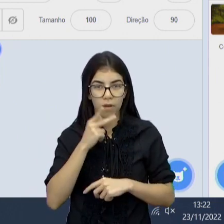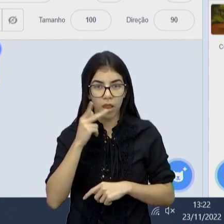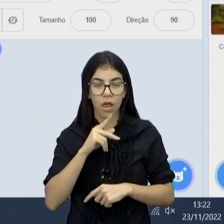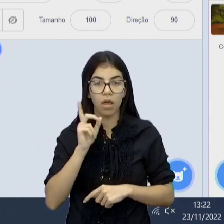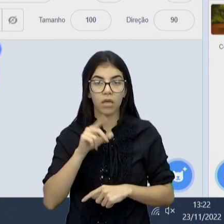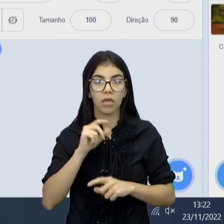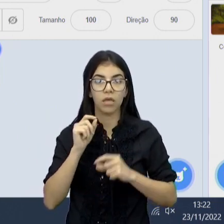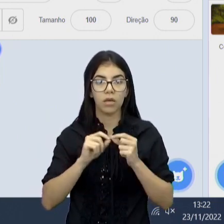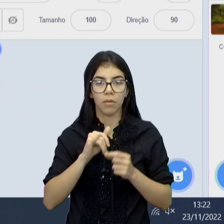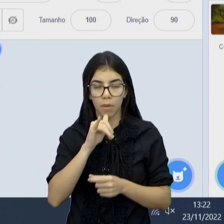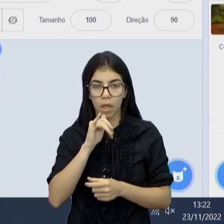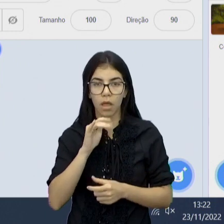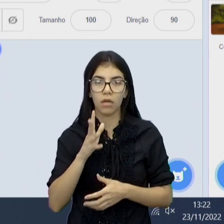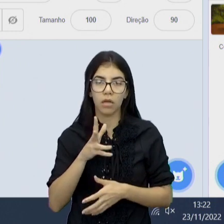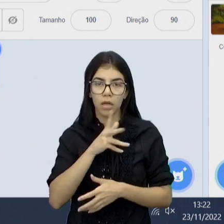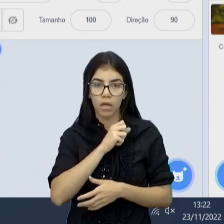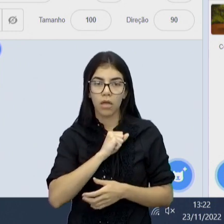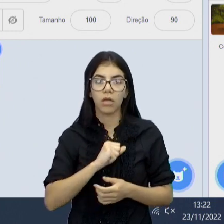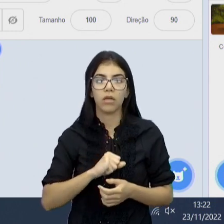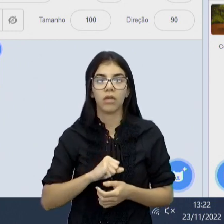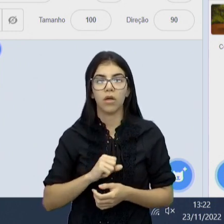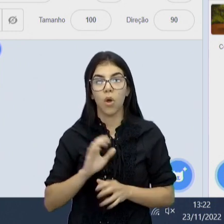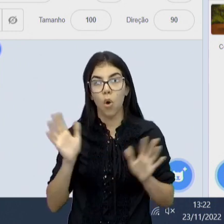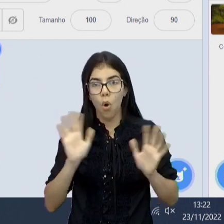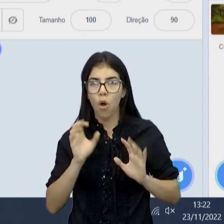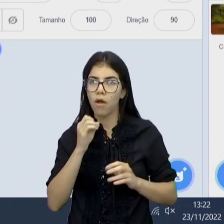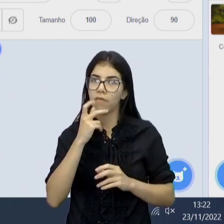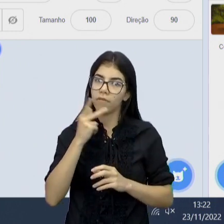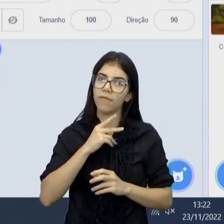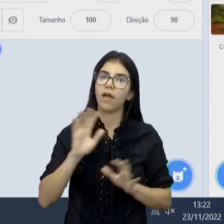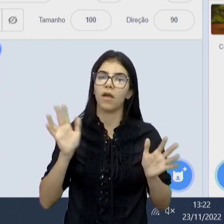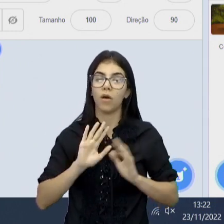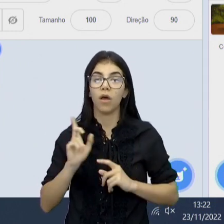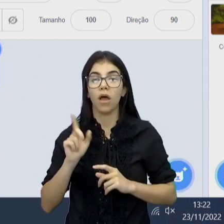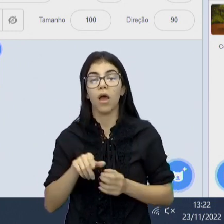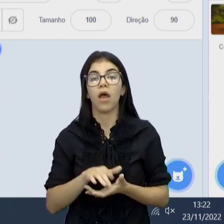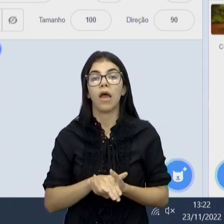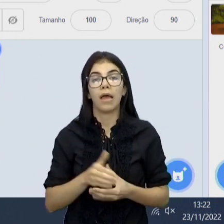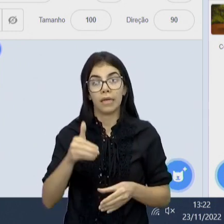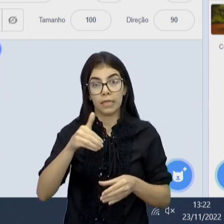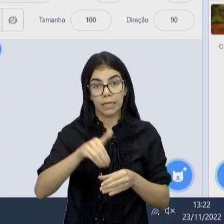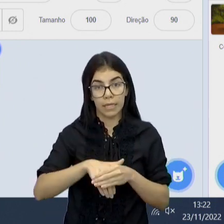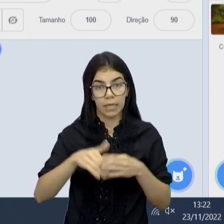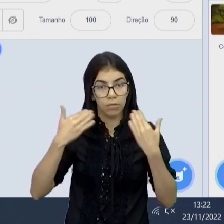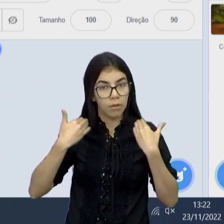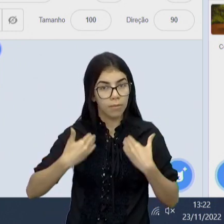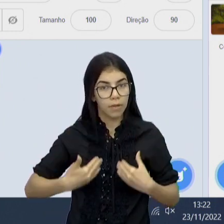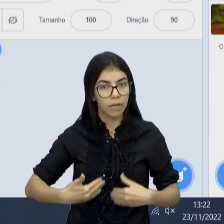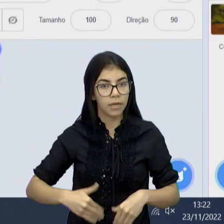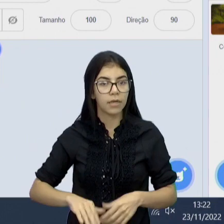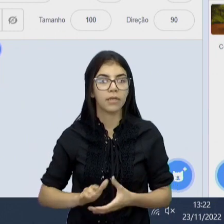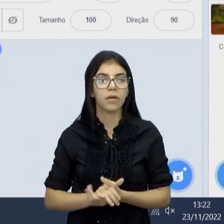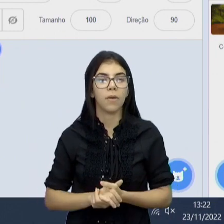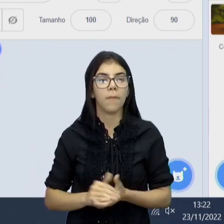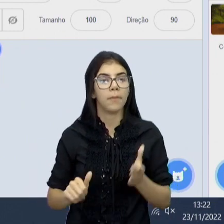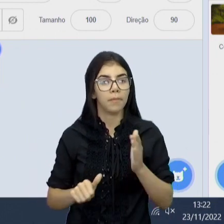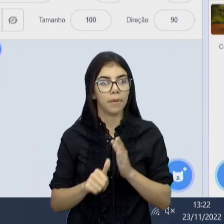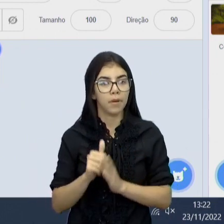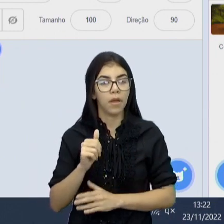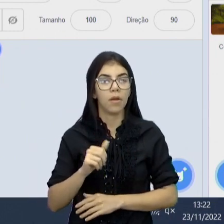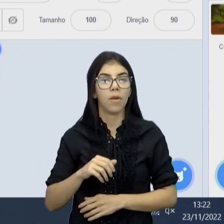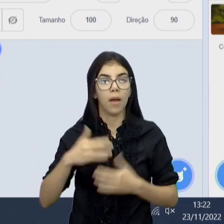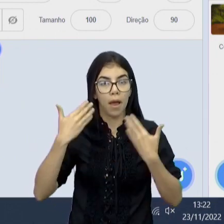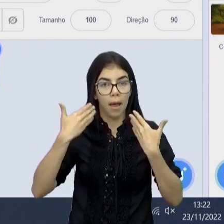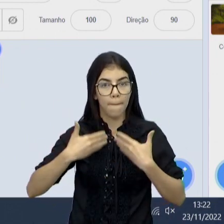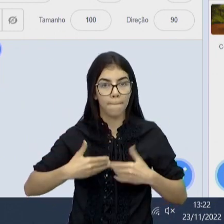o diga olá, pananã, por tantos segundos, diga olá. E Tá. esses diga olá também estão dentro da aparência. Aparência. Então vai em aparência, Aparência, certo?